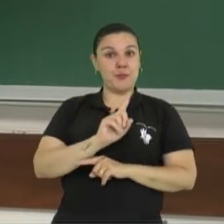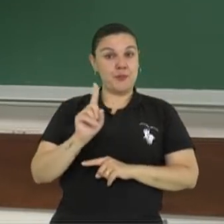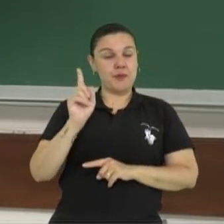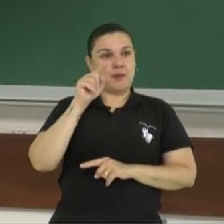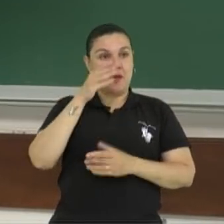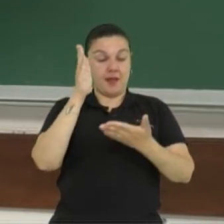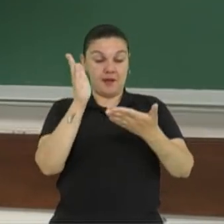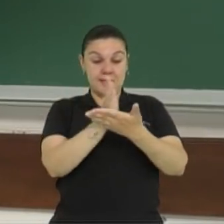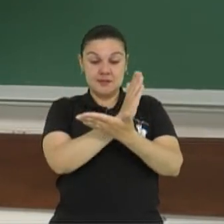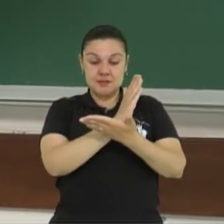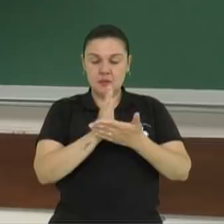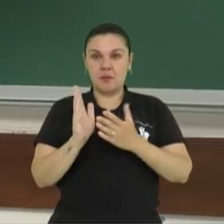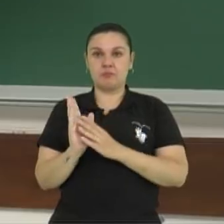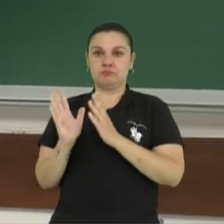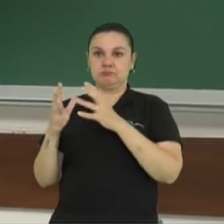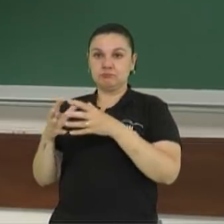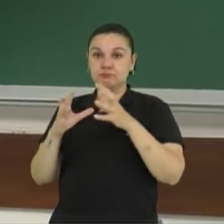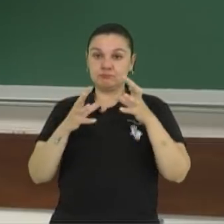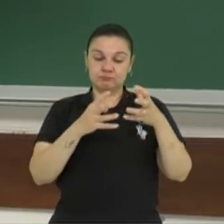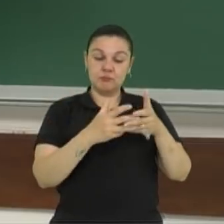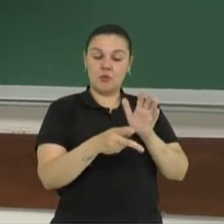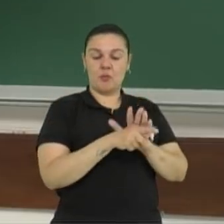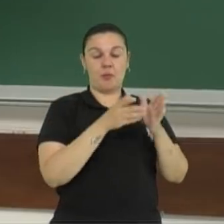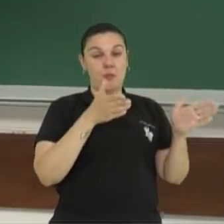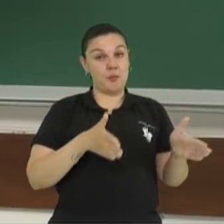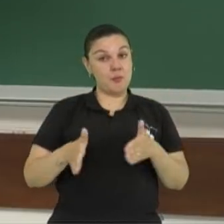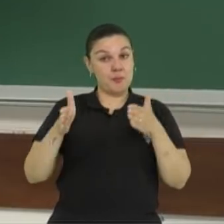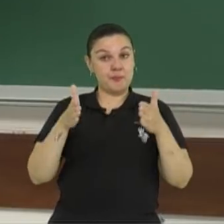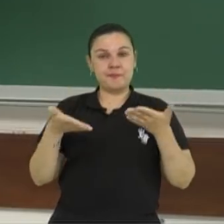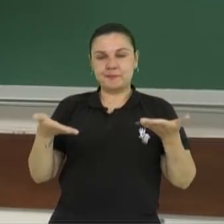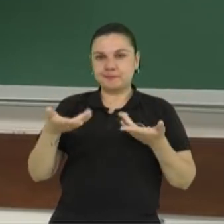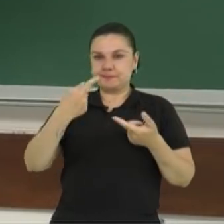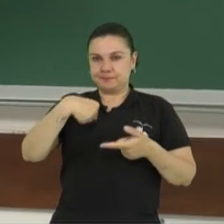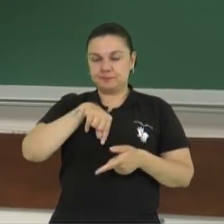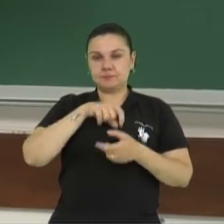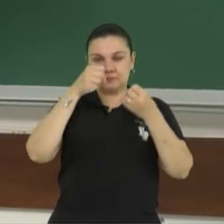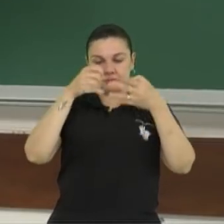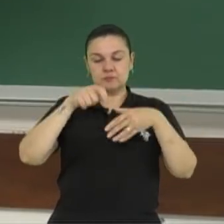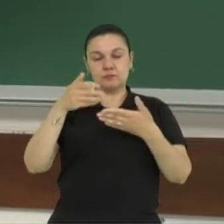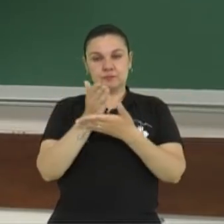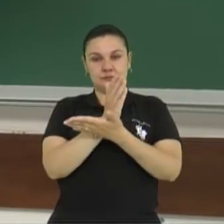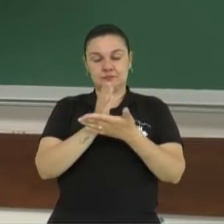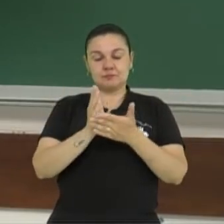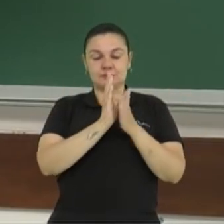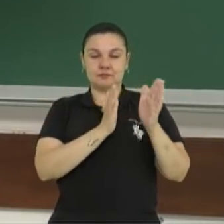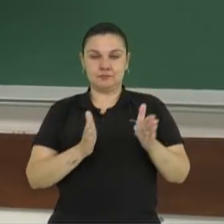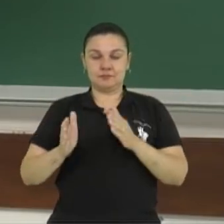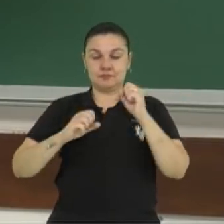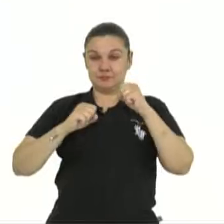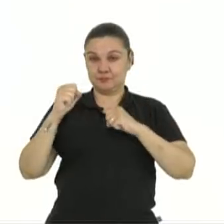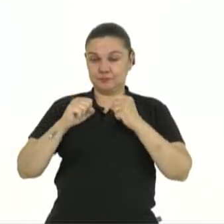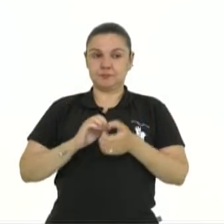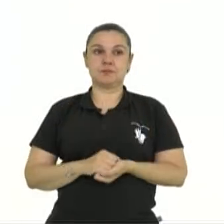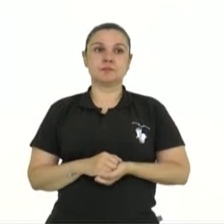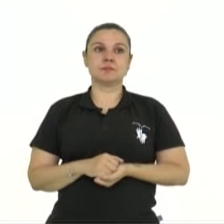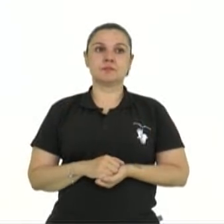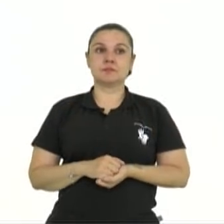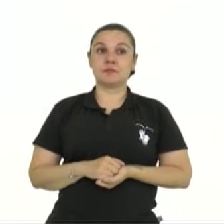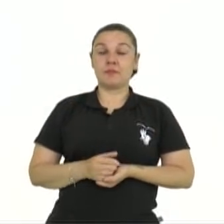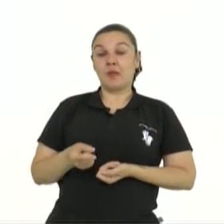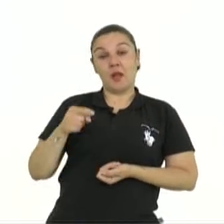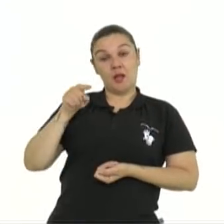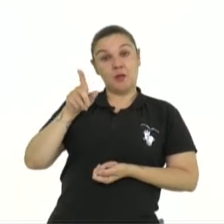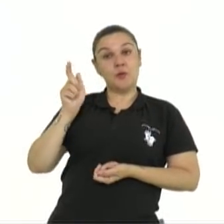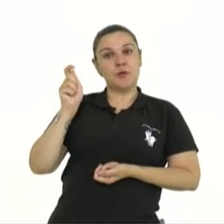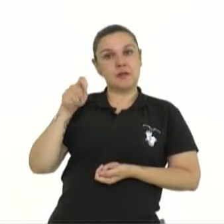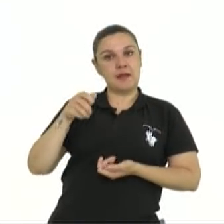são classificadas de acordo com a sua produção. Então, a gente vai falar um pouquinho da classificação das indústrias, ok? Então, vamos lá. Elas